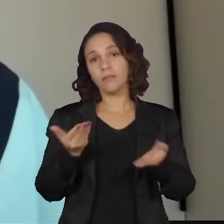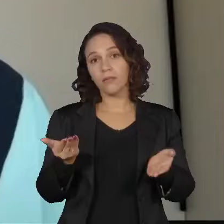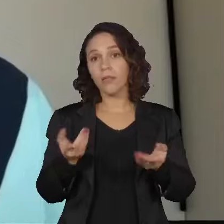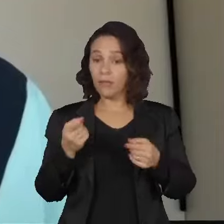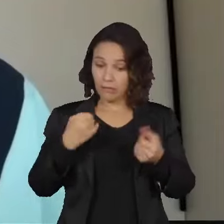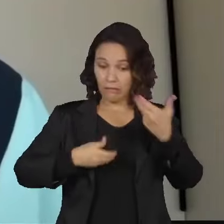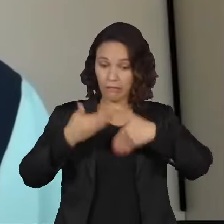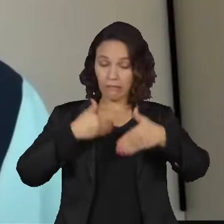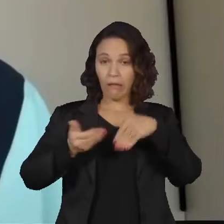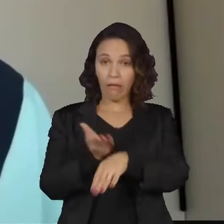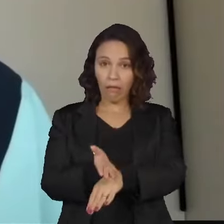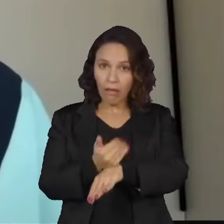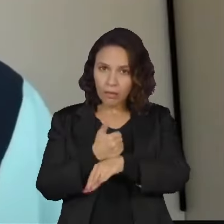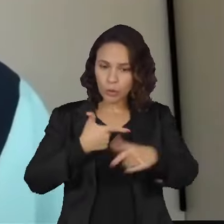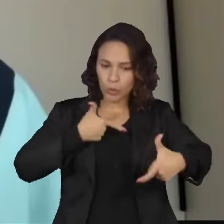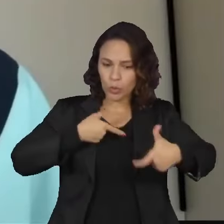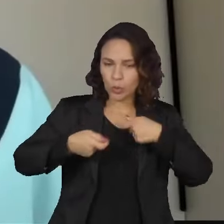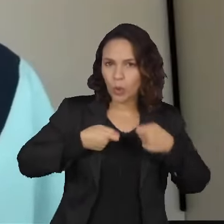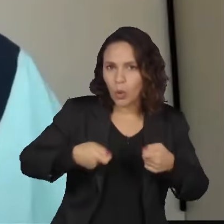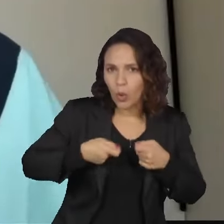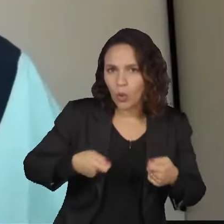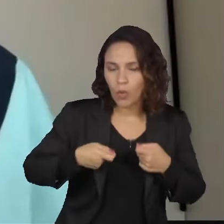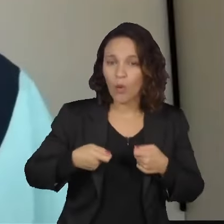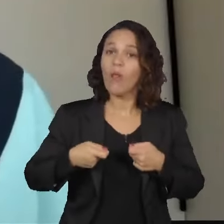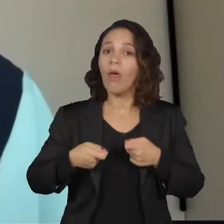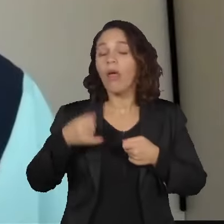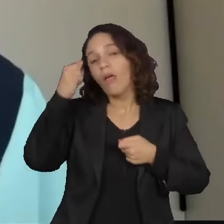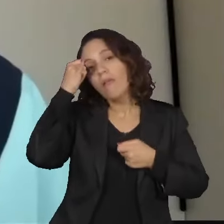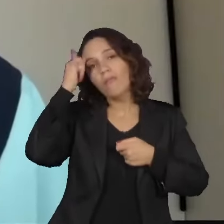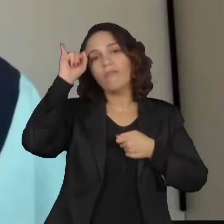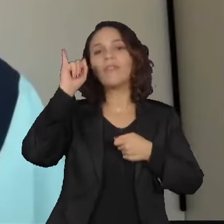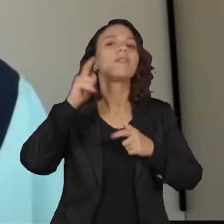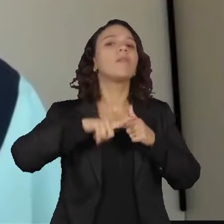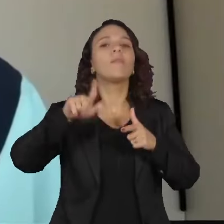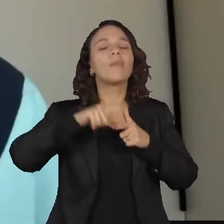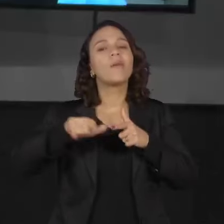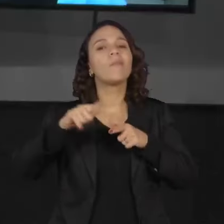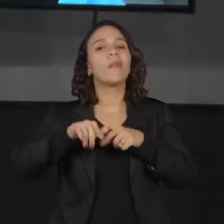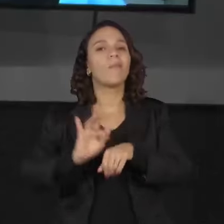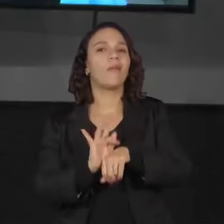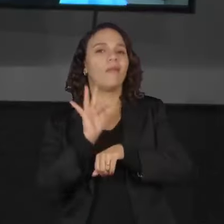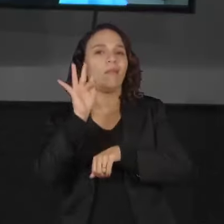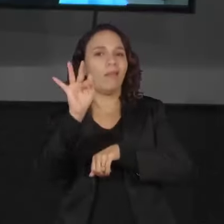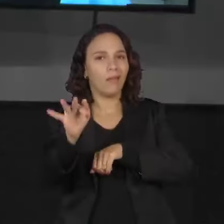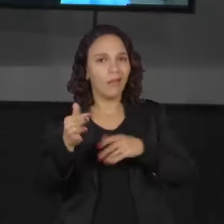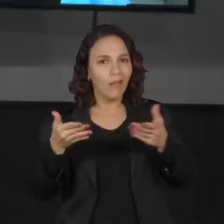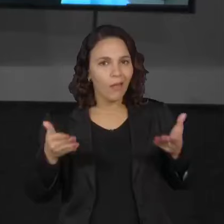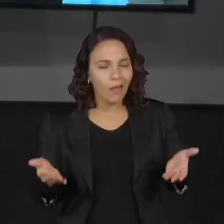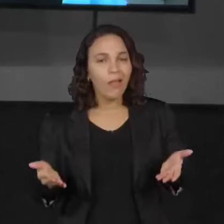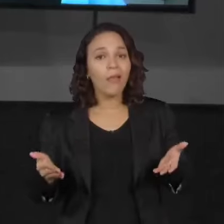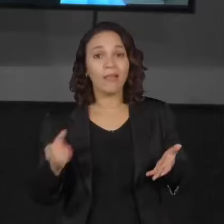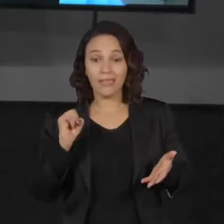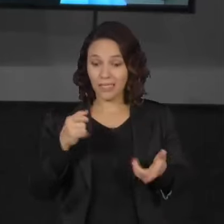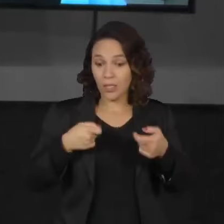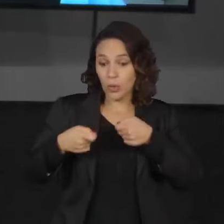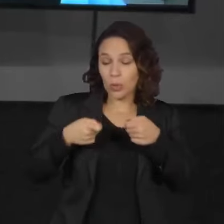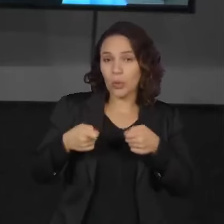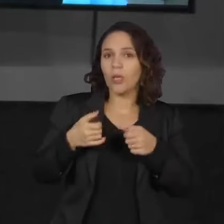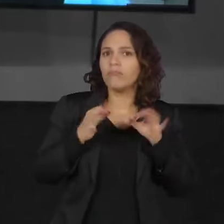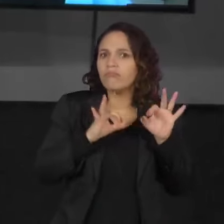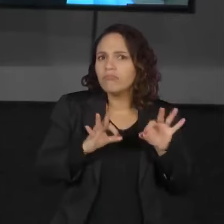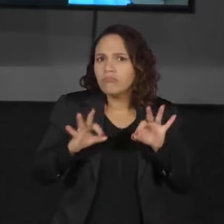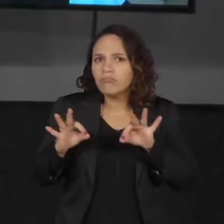antes tratado e controlado, isso evita, a gente tem dados robustos disso, de que o bom controle da